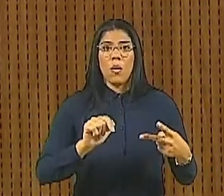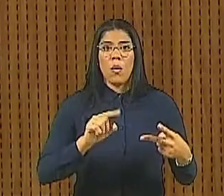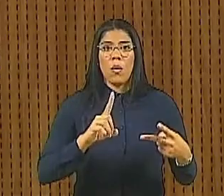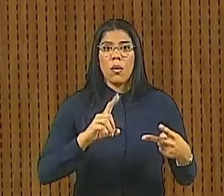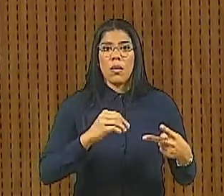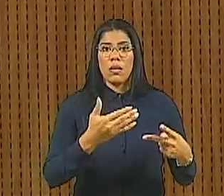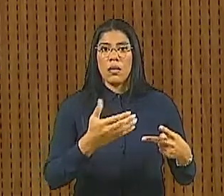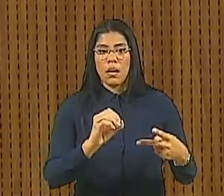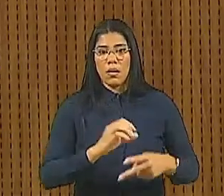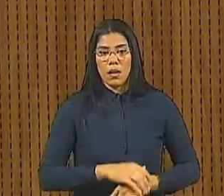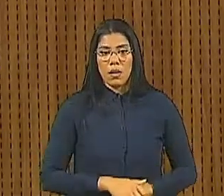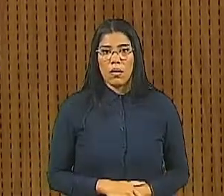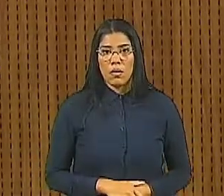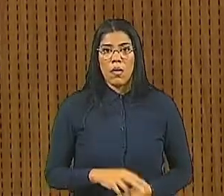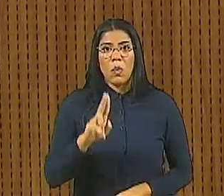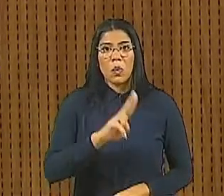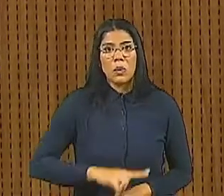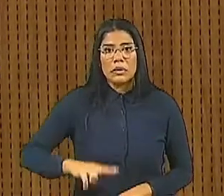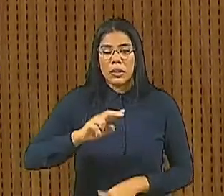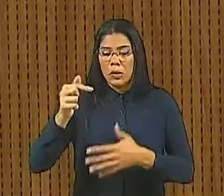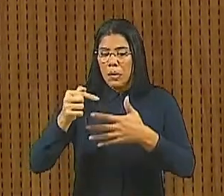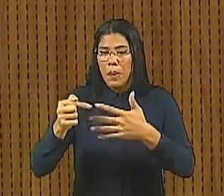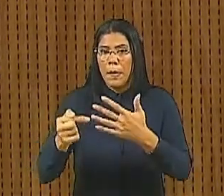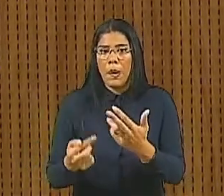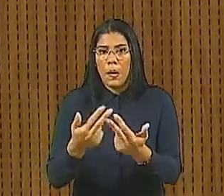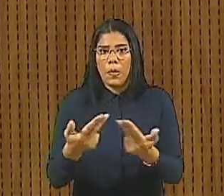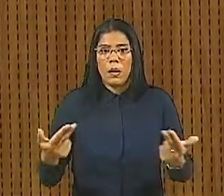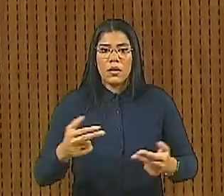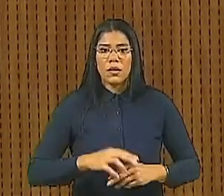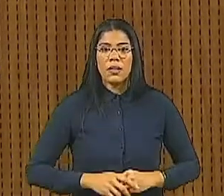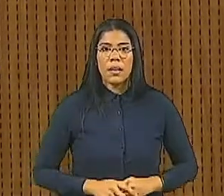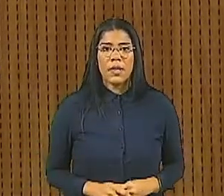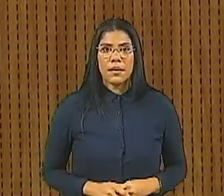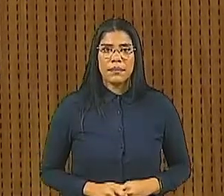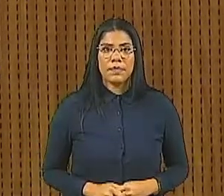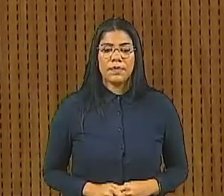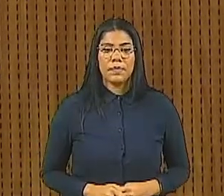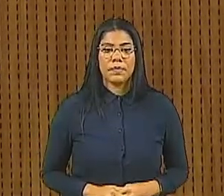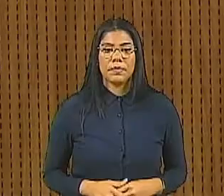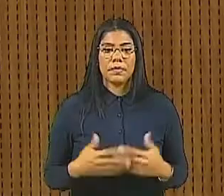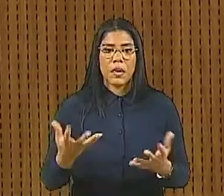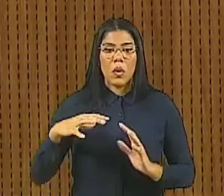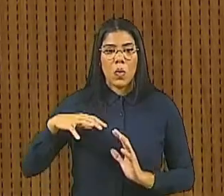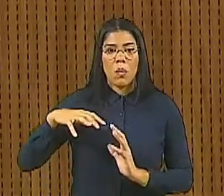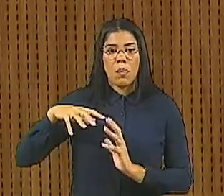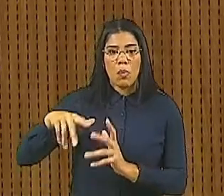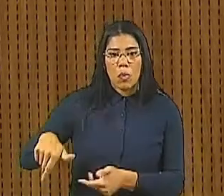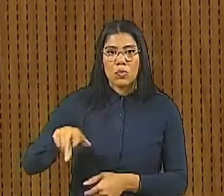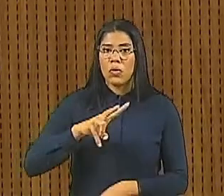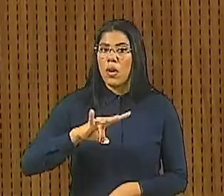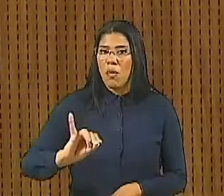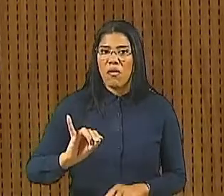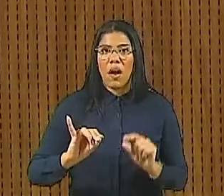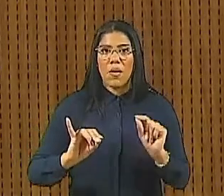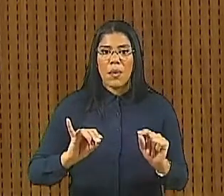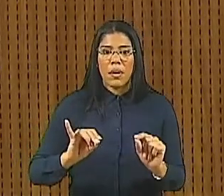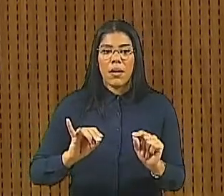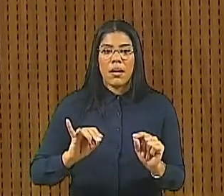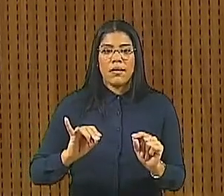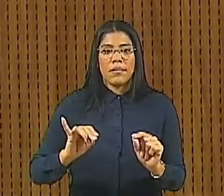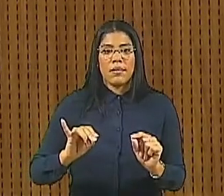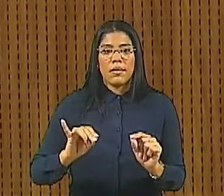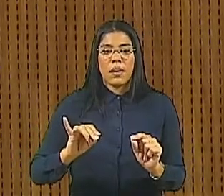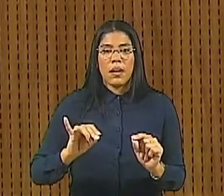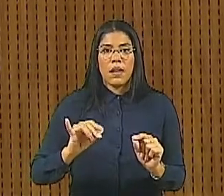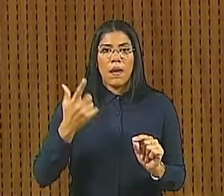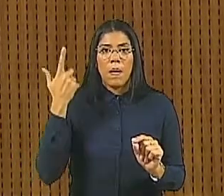automação, fertilizante químico e agrotóxico. O mundo não vai nos dar uma segunda chance se nós o destruirmos. Um minuto